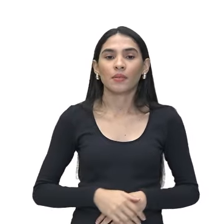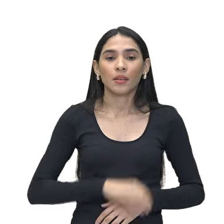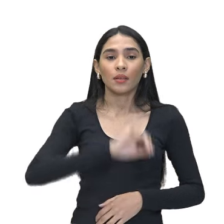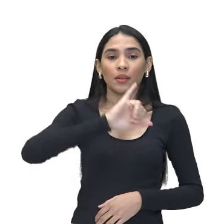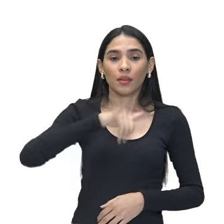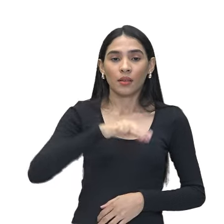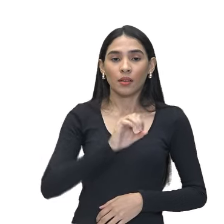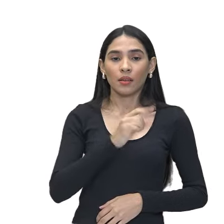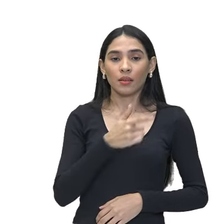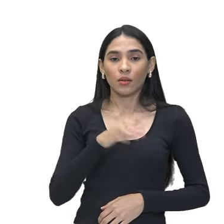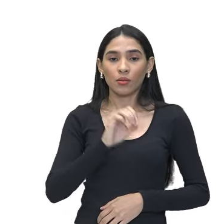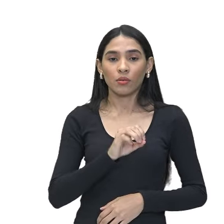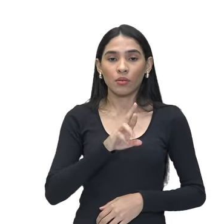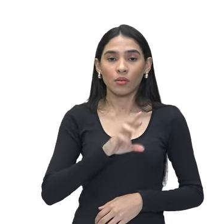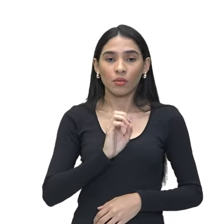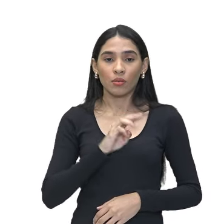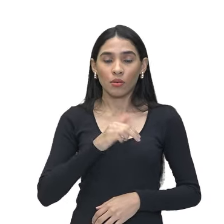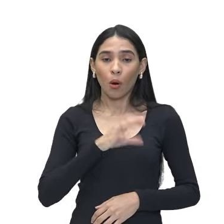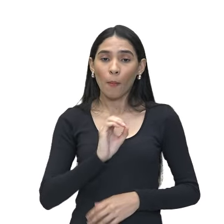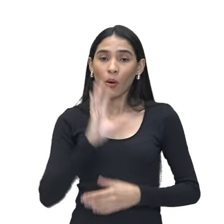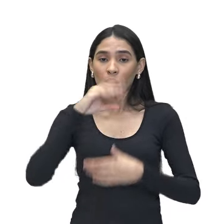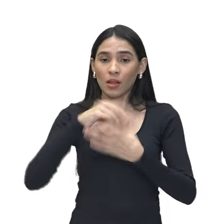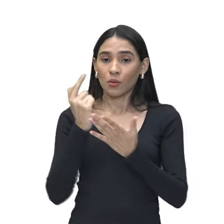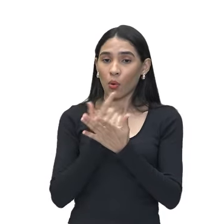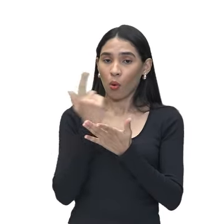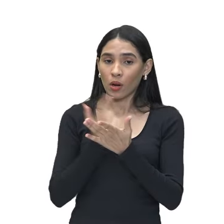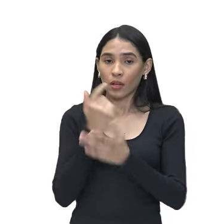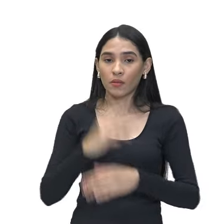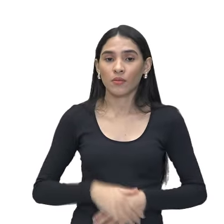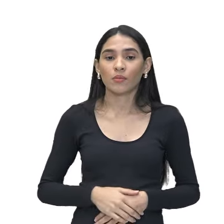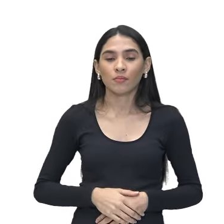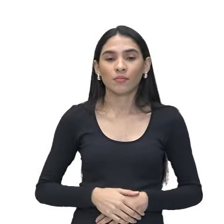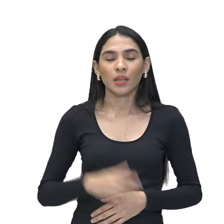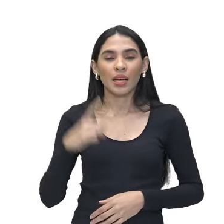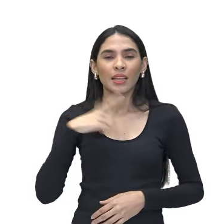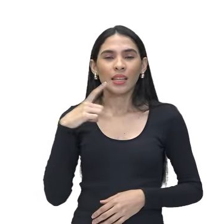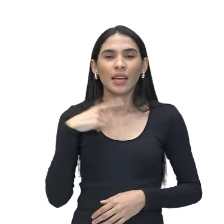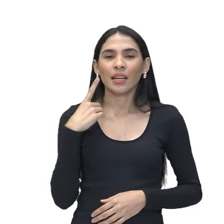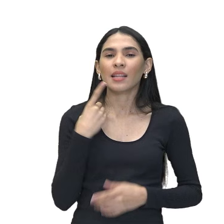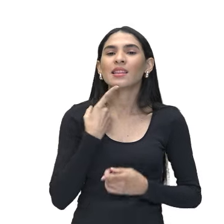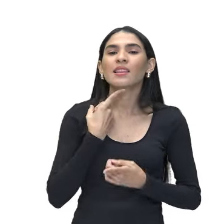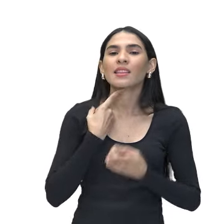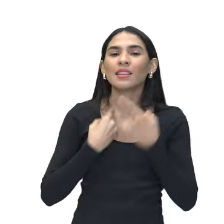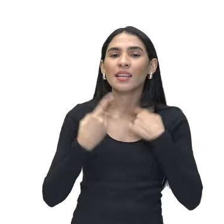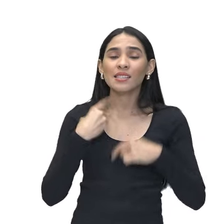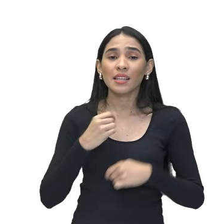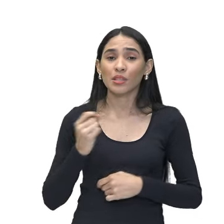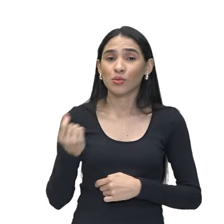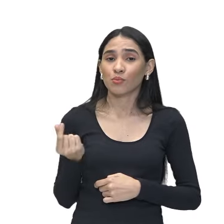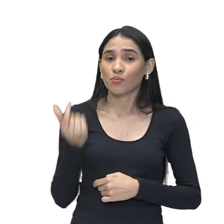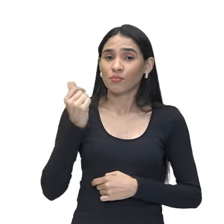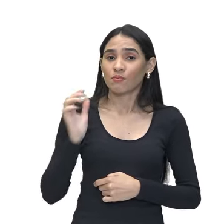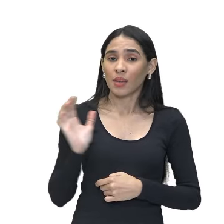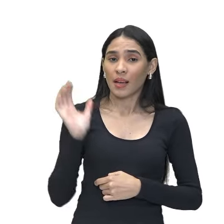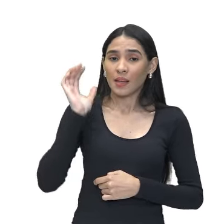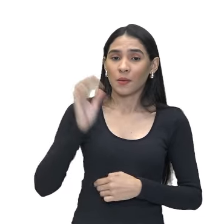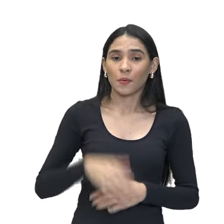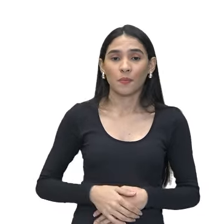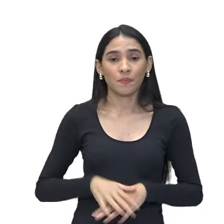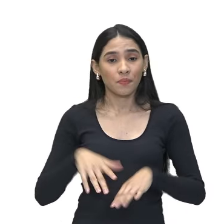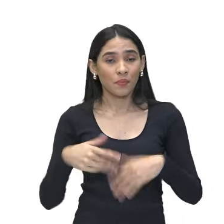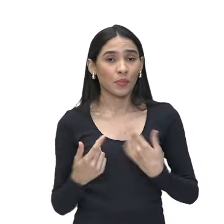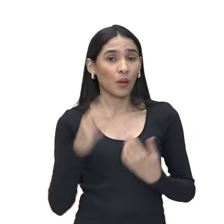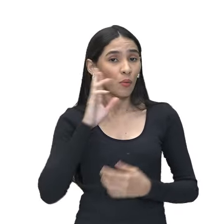Romão, na obra O Cortiço, de Aloysio de Azevedo, busca o enriquecimento. Para isso, o dono